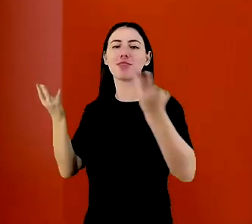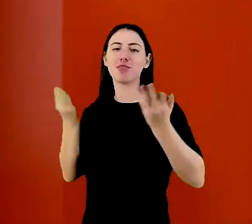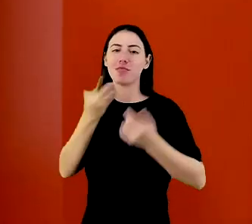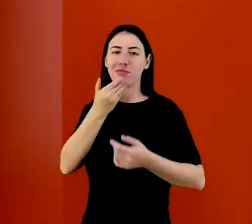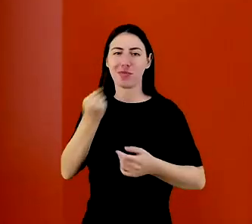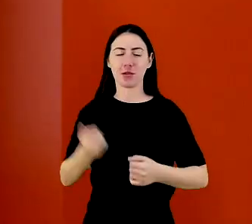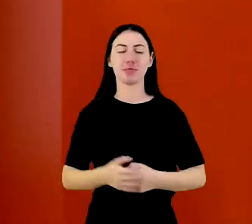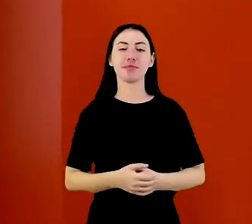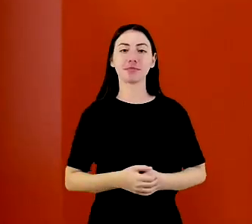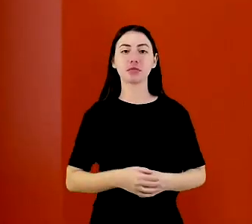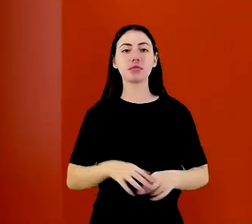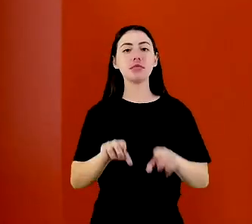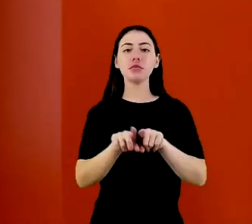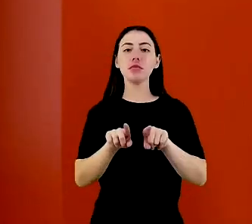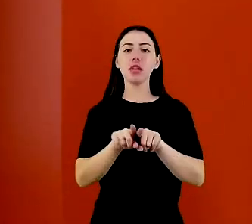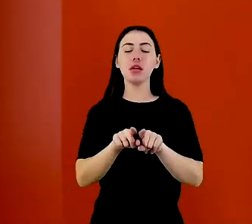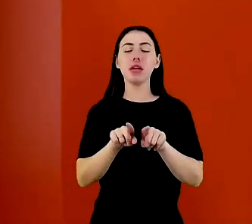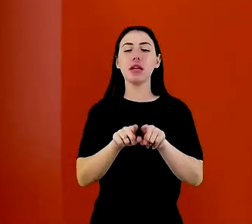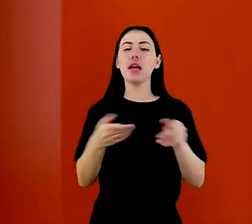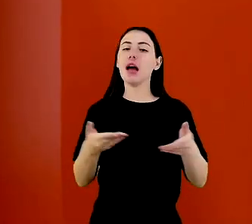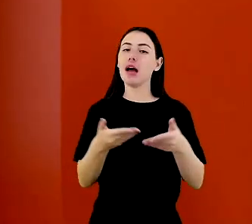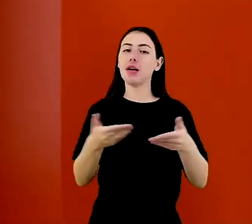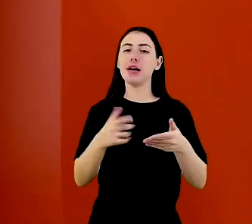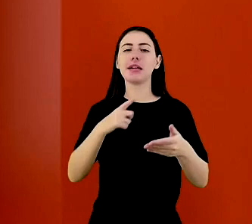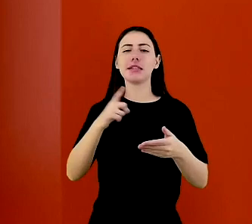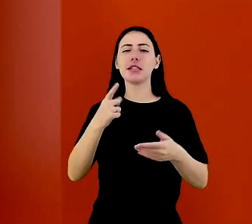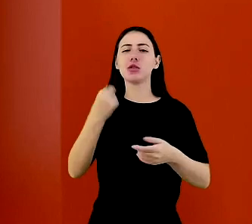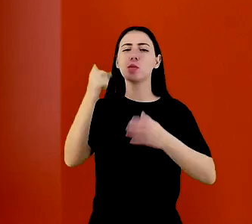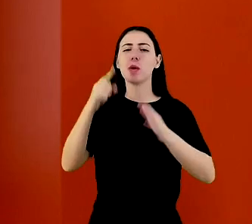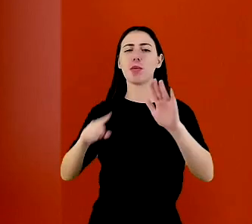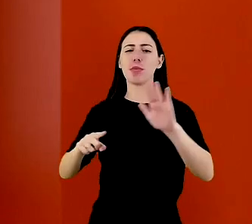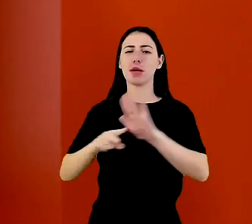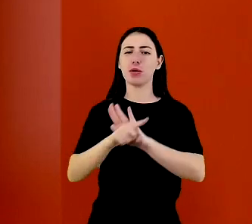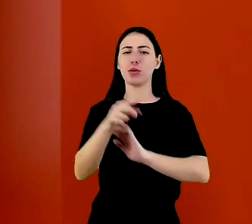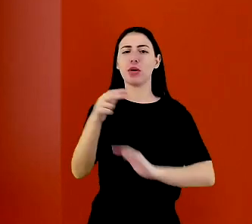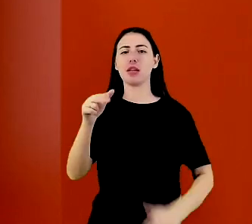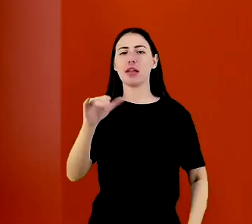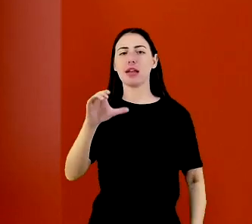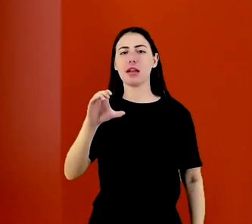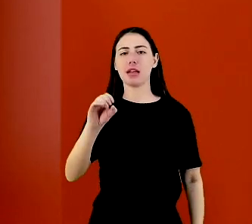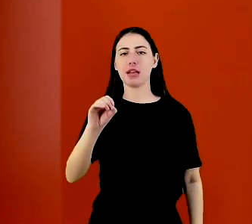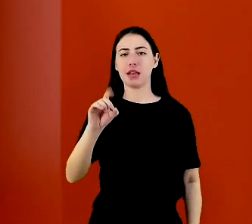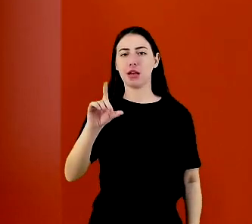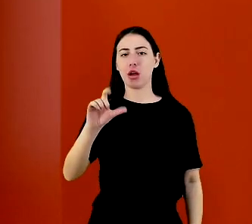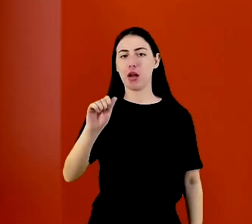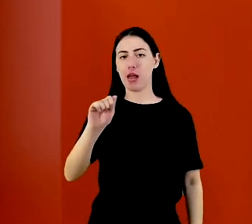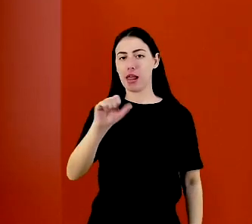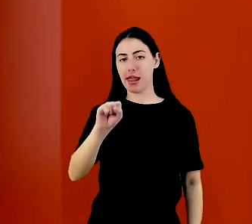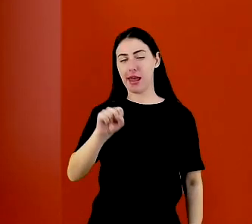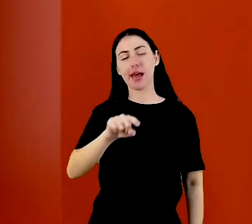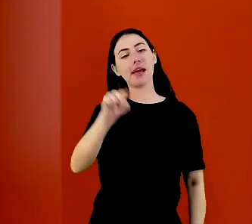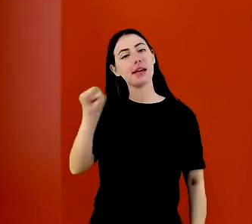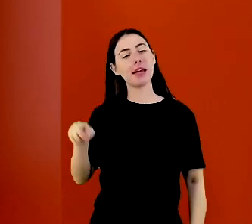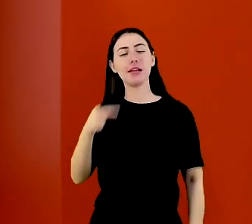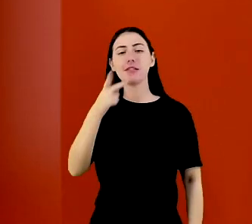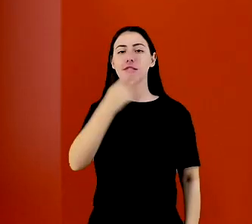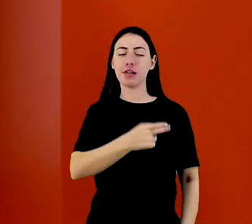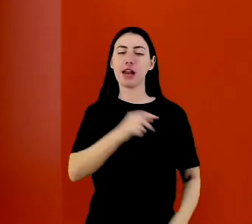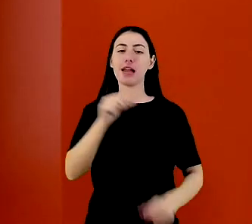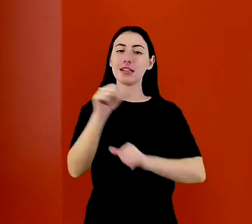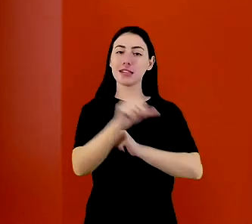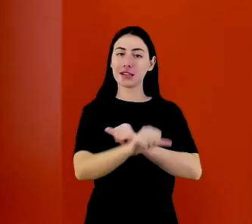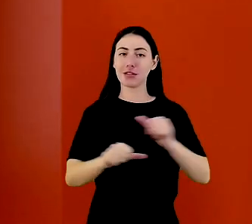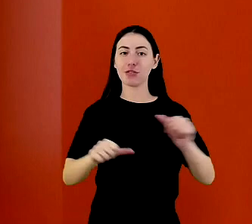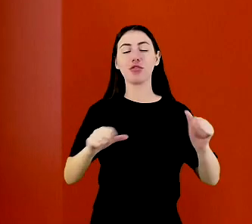perguntas. Tem uma primeira aqui que é do Nicolas Merino. E ele coloca, a transformação para digital já começou e está